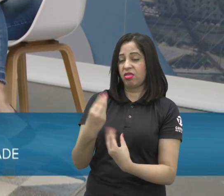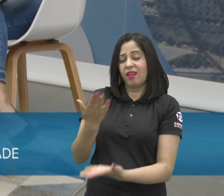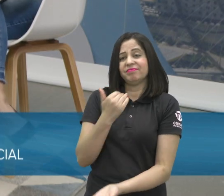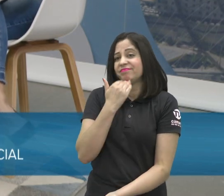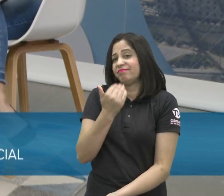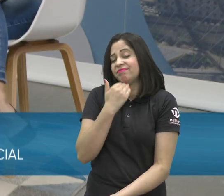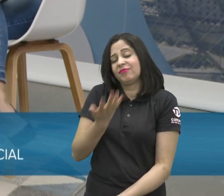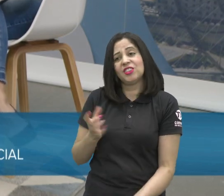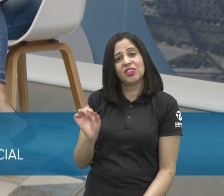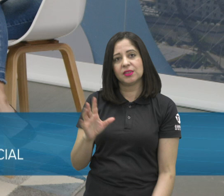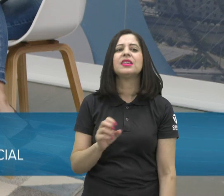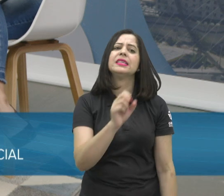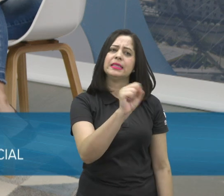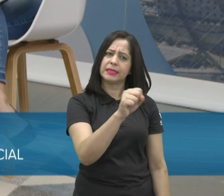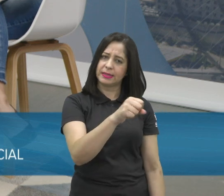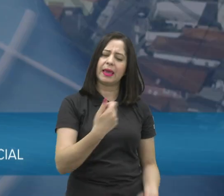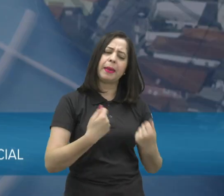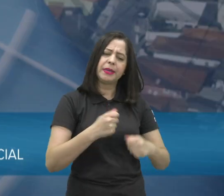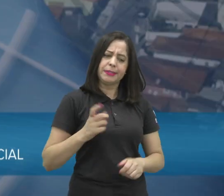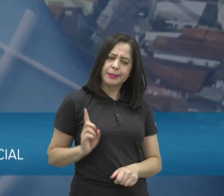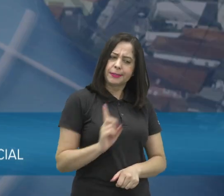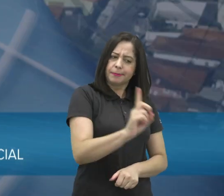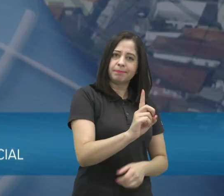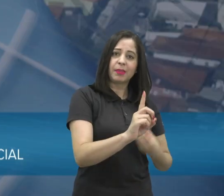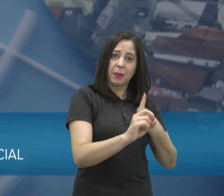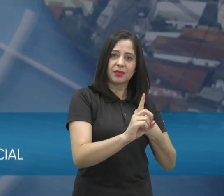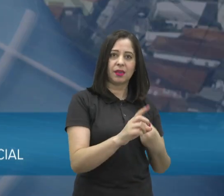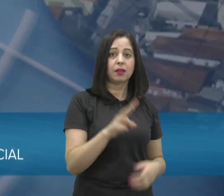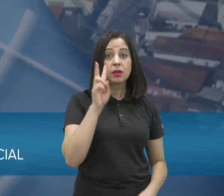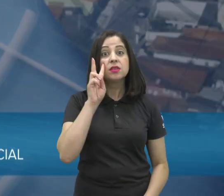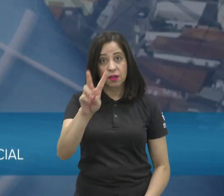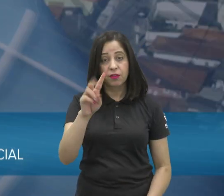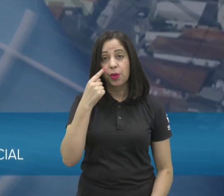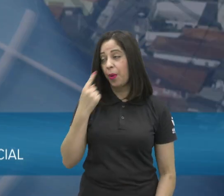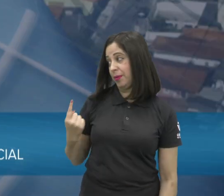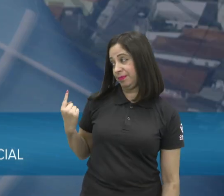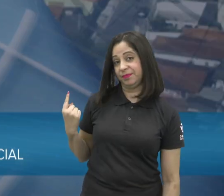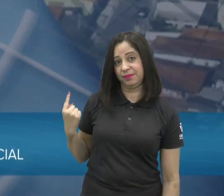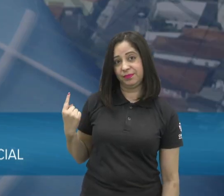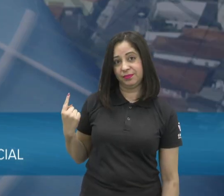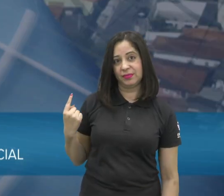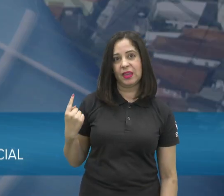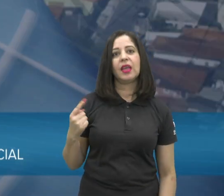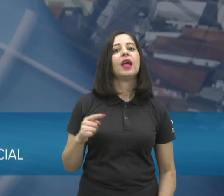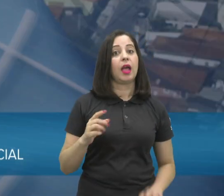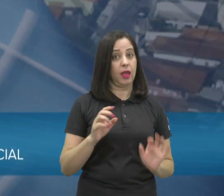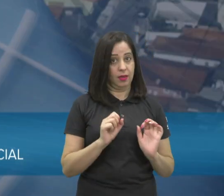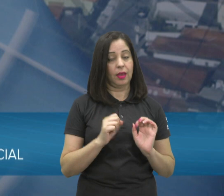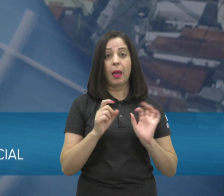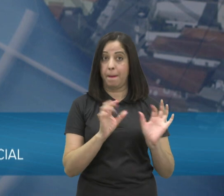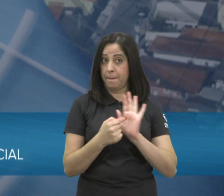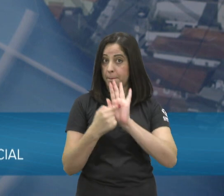de corpo e alma. E a gente viu, né, ali é só um exemplo, né, de vários outros trabalhos que são realizados aqui em São